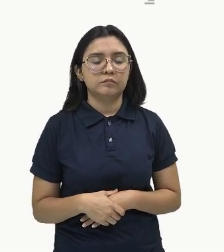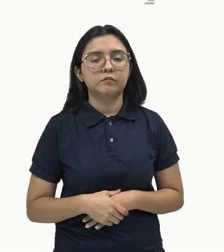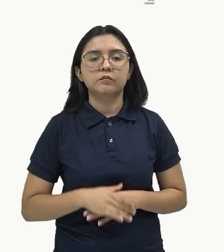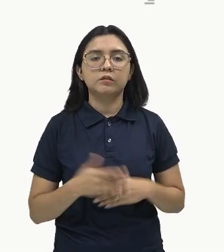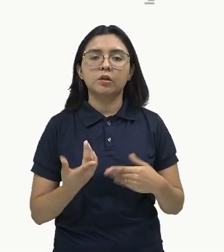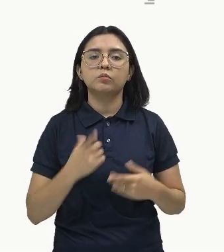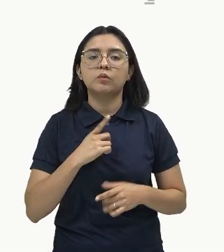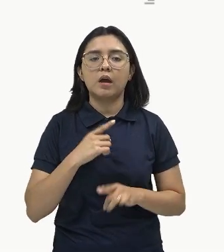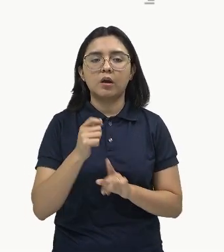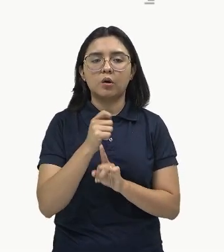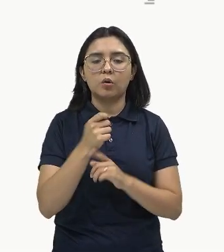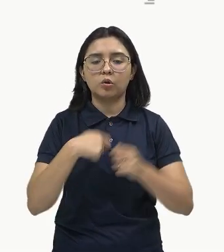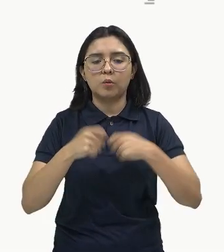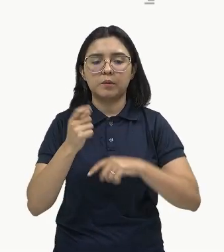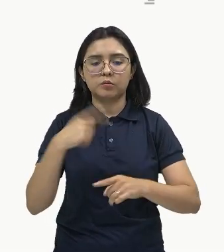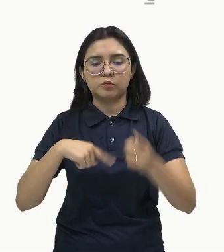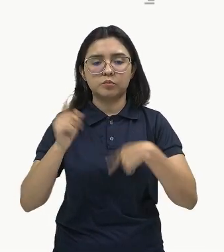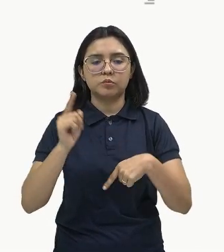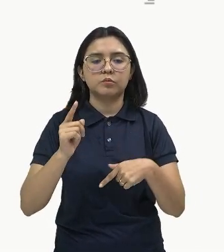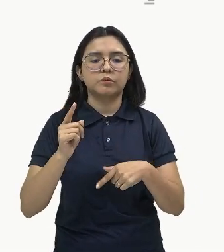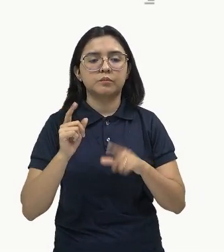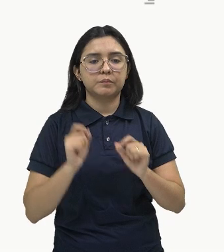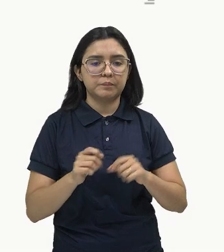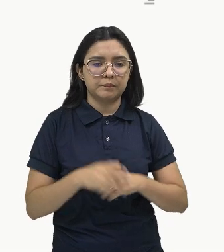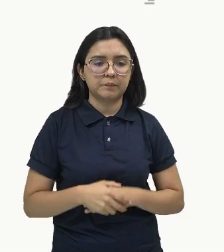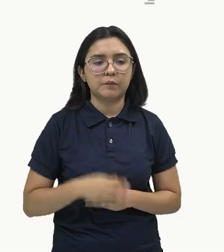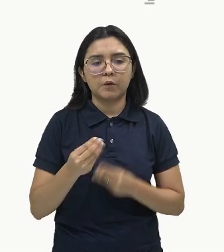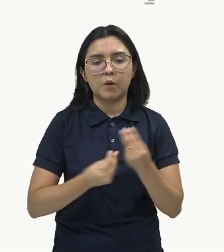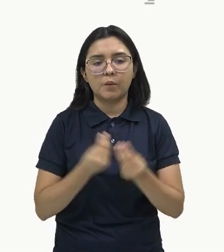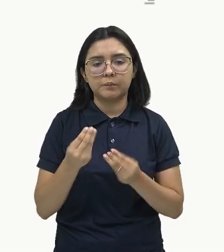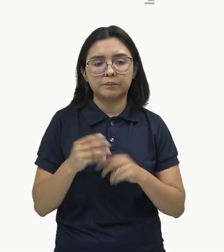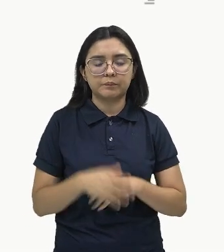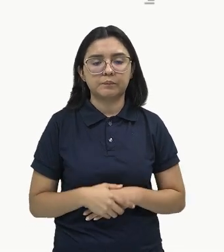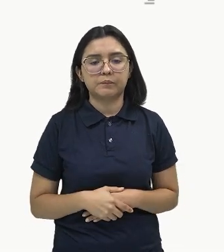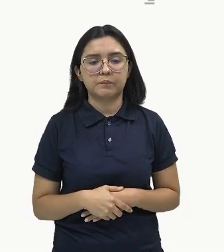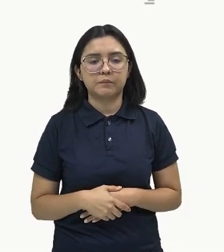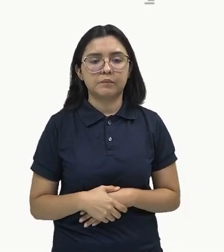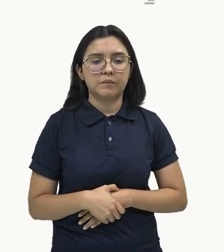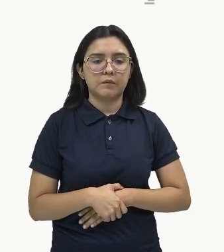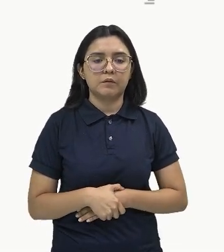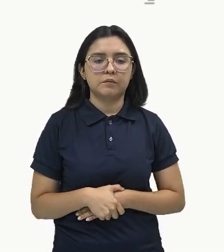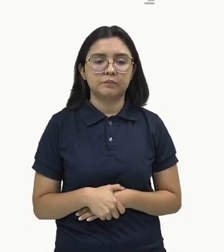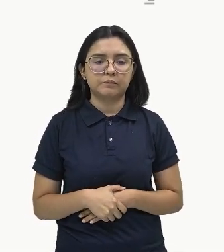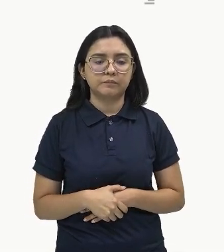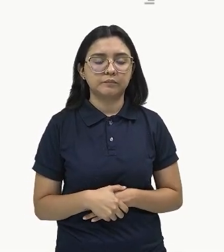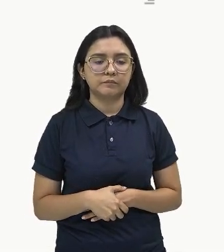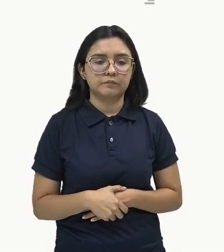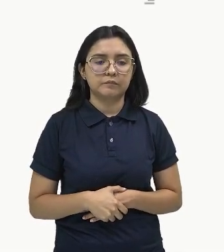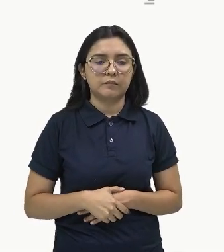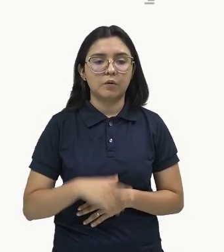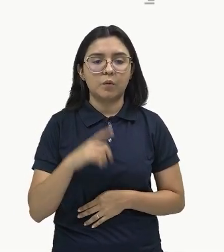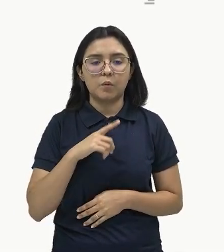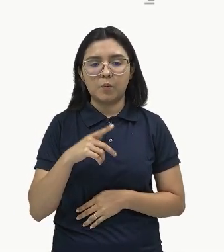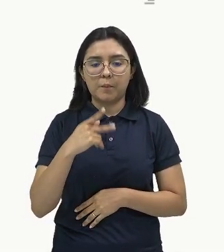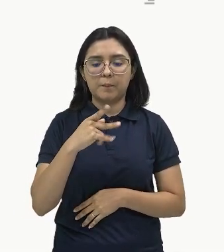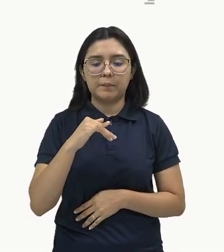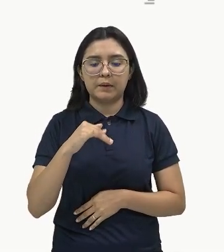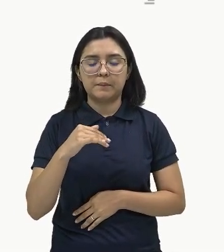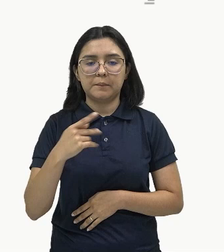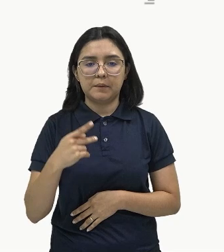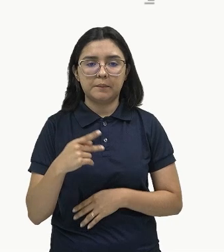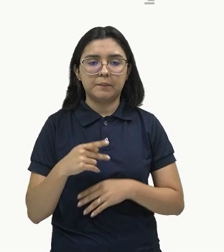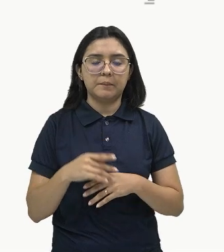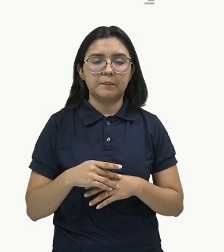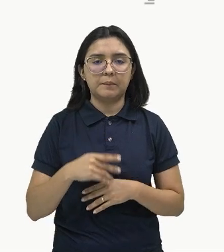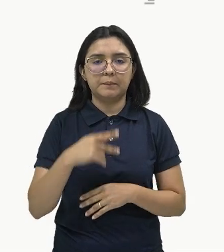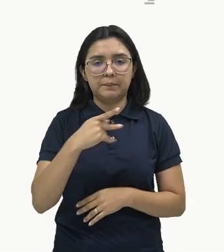econômico através de quê? Do Gross Domestic Product, ok? O PIB, o nosso PIB que a gente